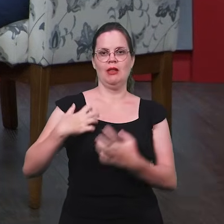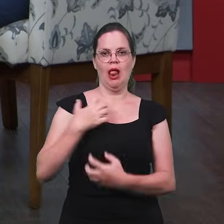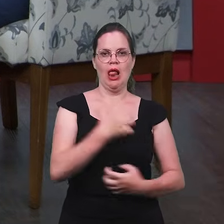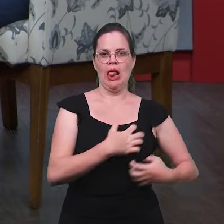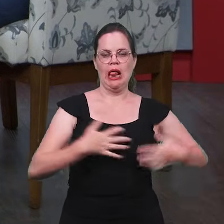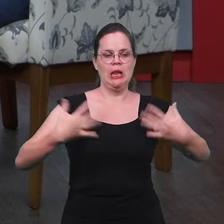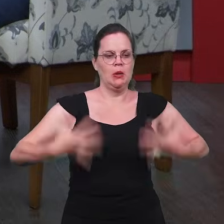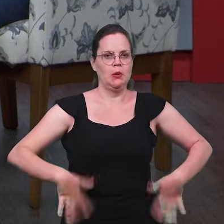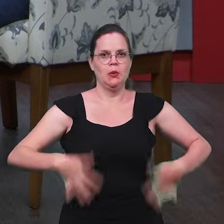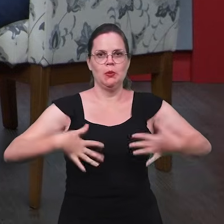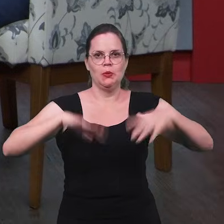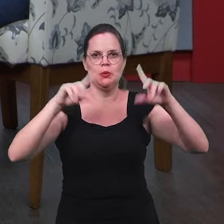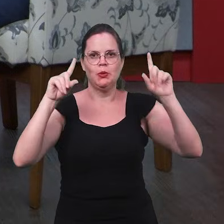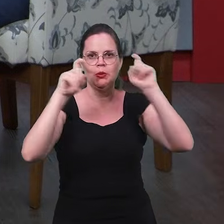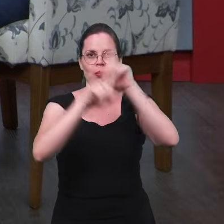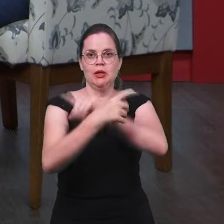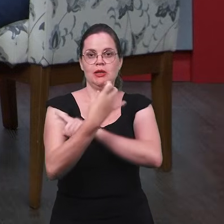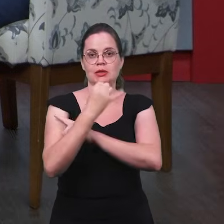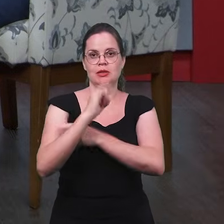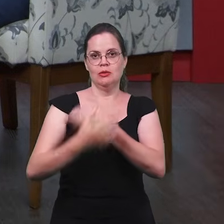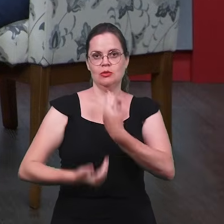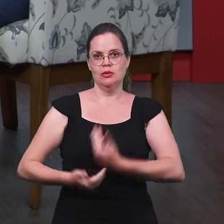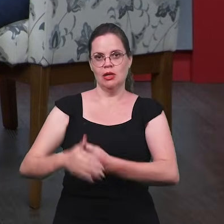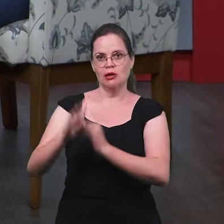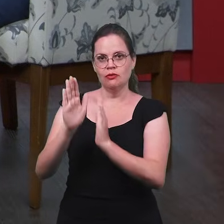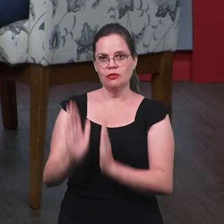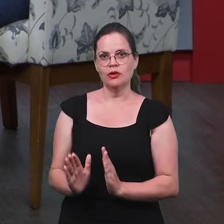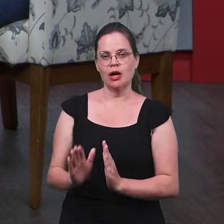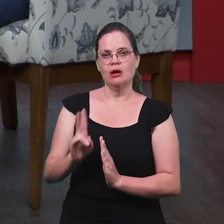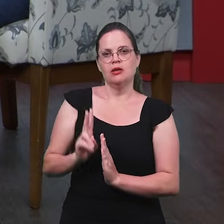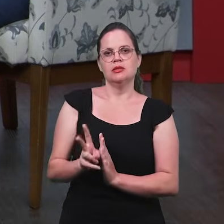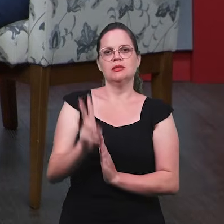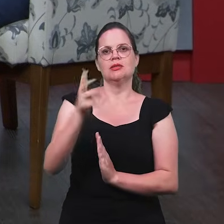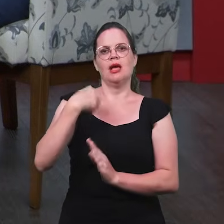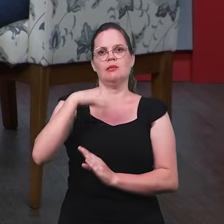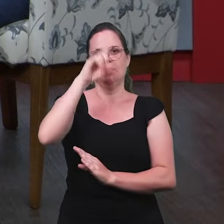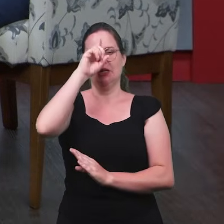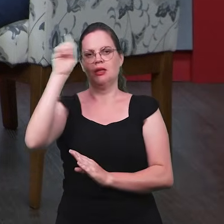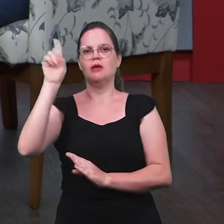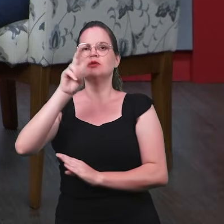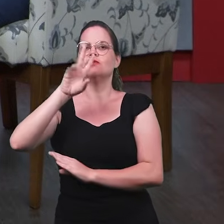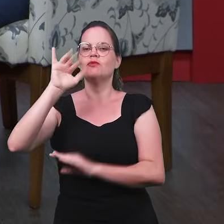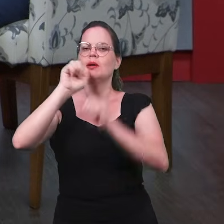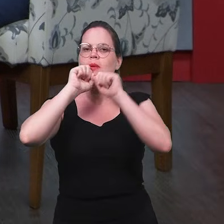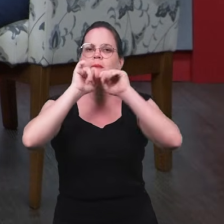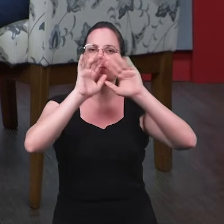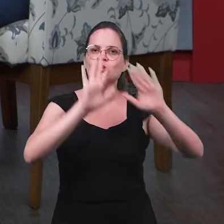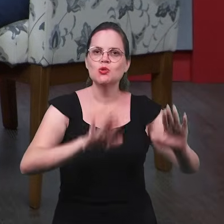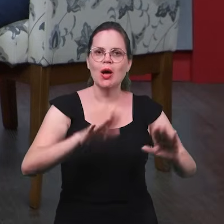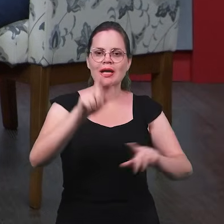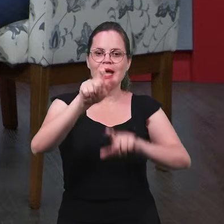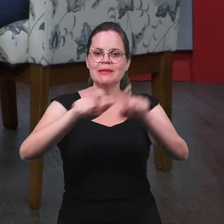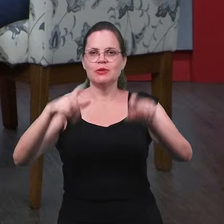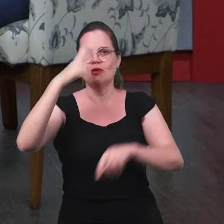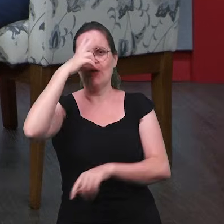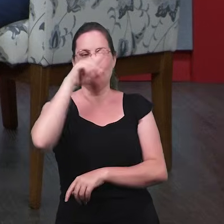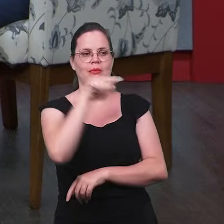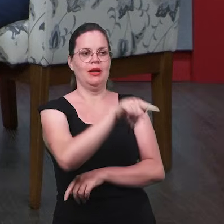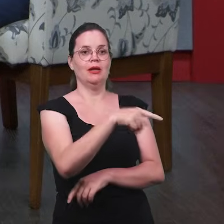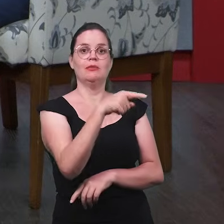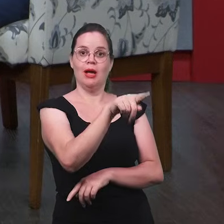que permanece fiel sempre será lembrado. Sempre será lembrado. O testemunho de que ele é um